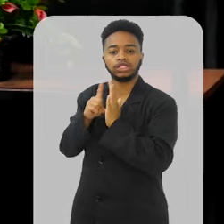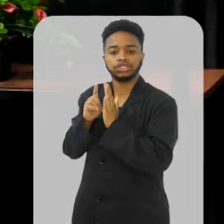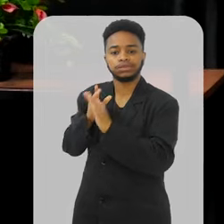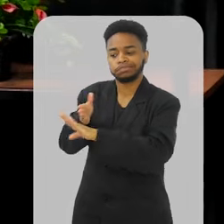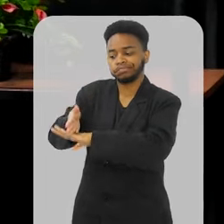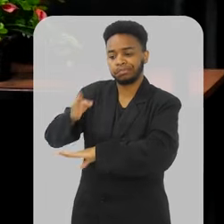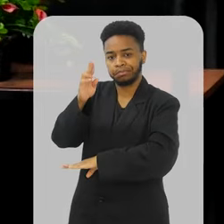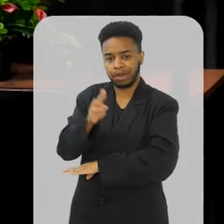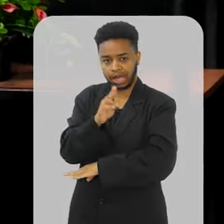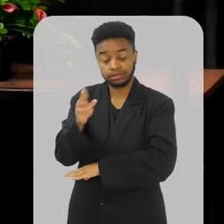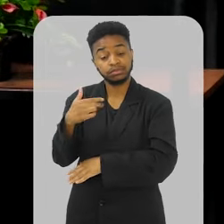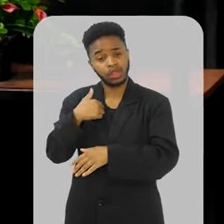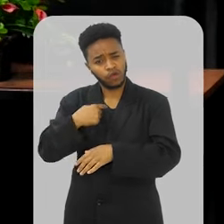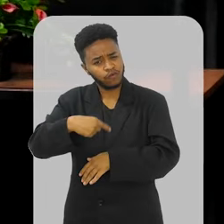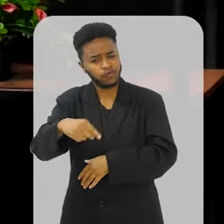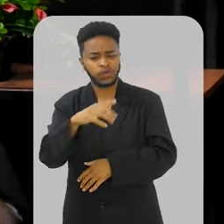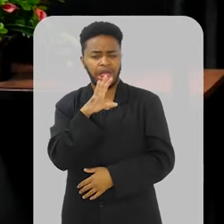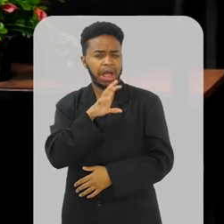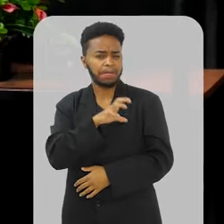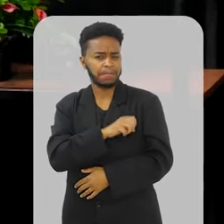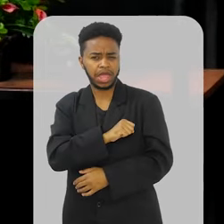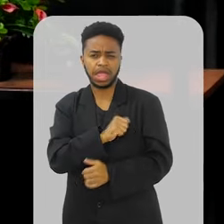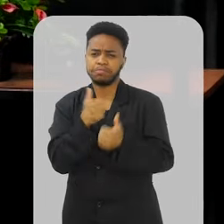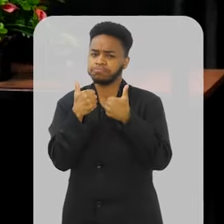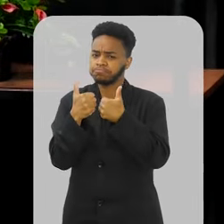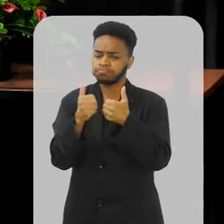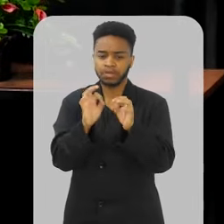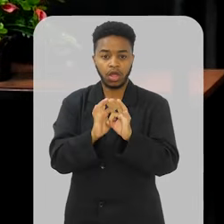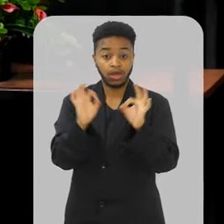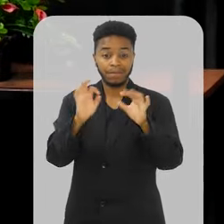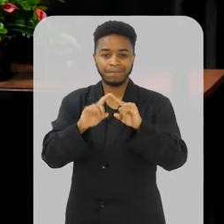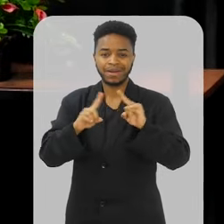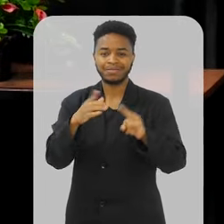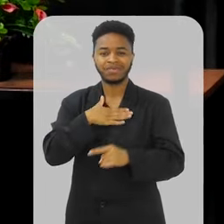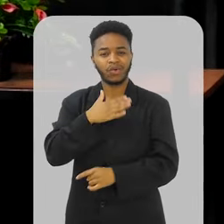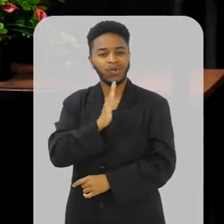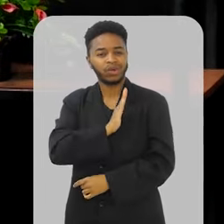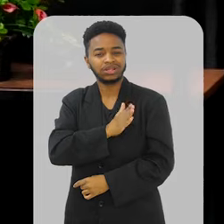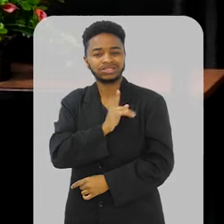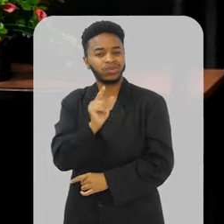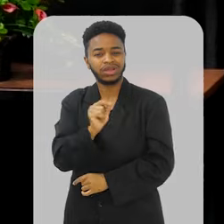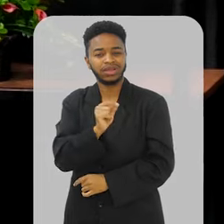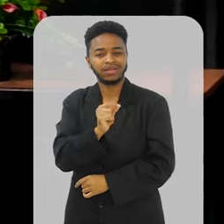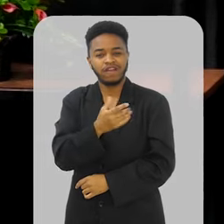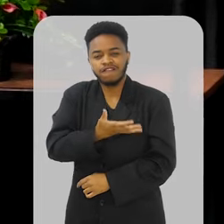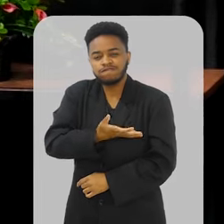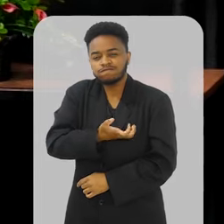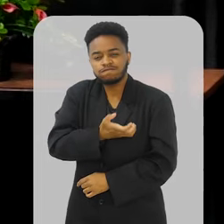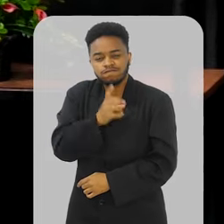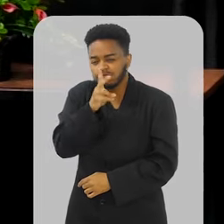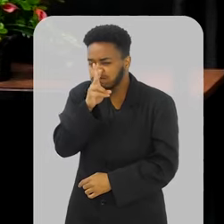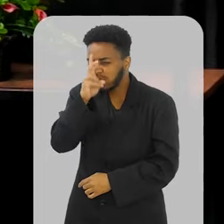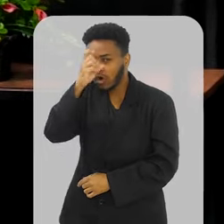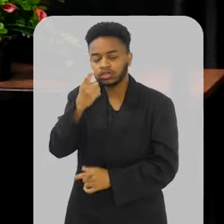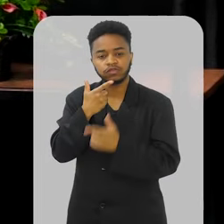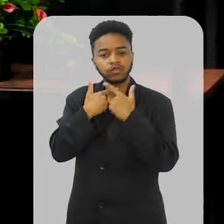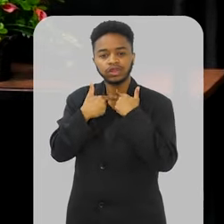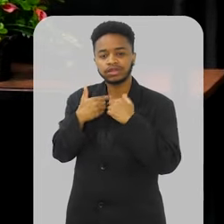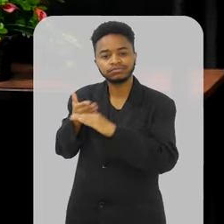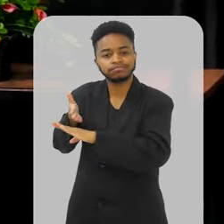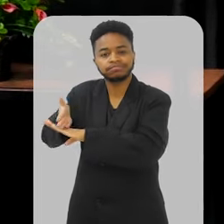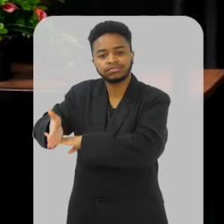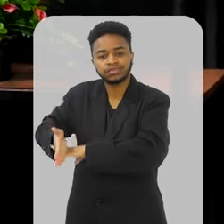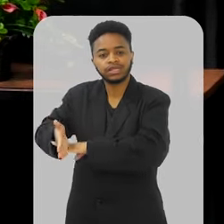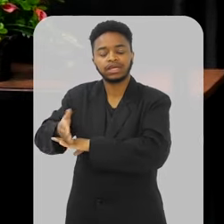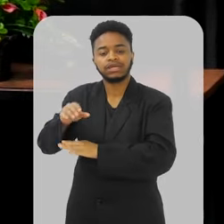tentativa pro seminário desfilei Amei aquela coisa toda mas o coração bateu mais forte o desejo de pro seminário